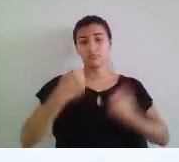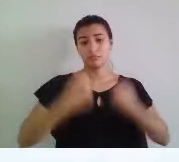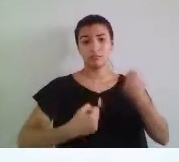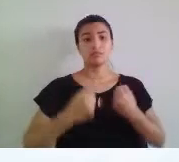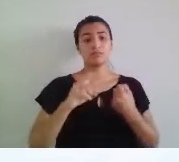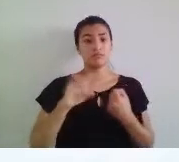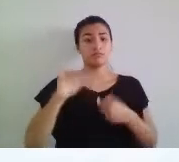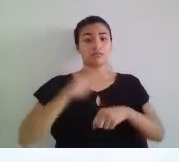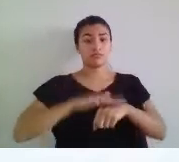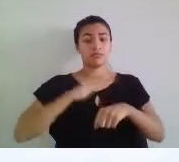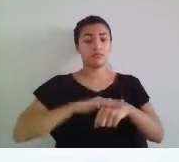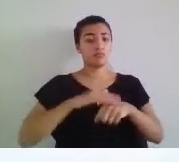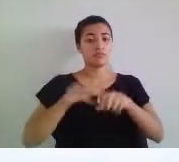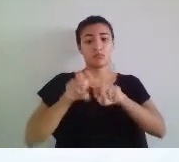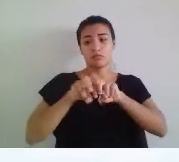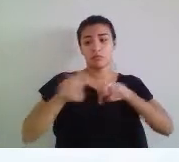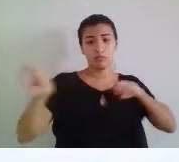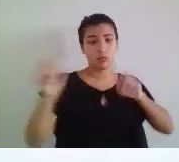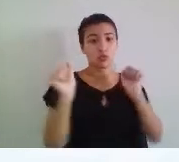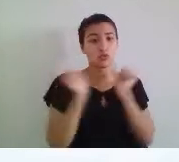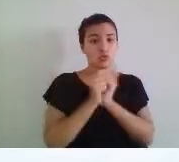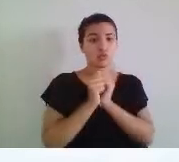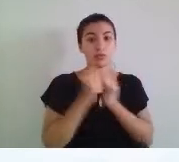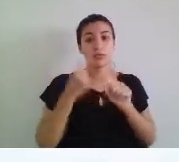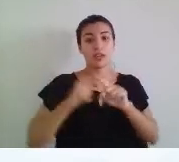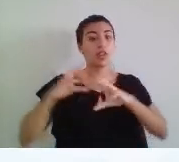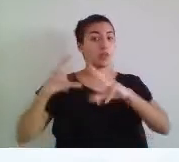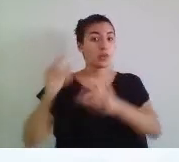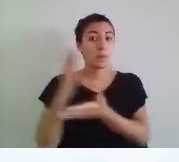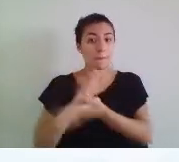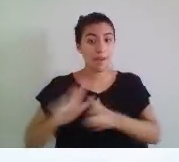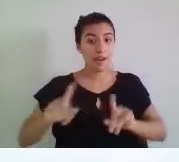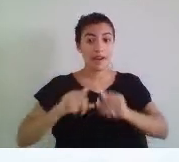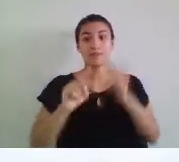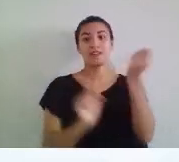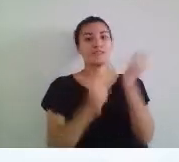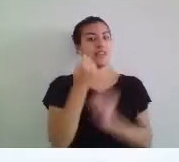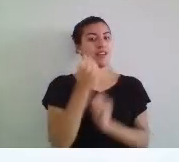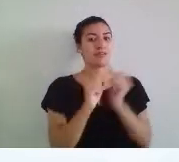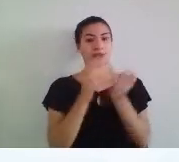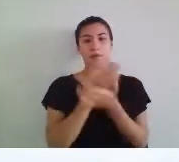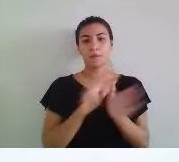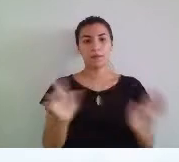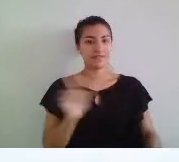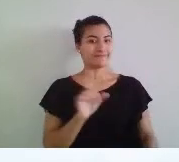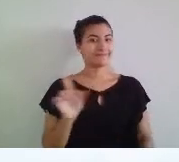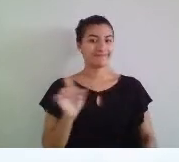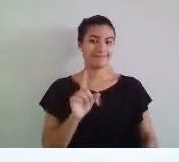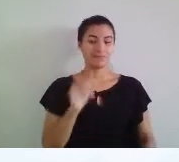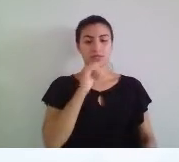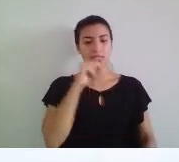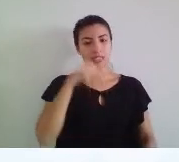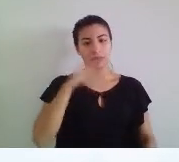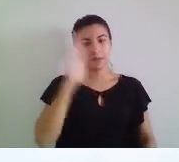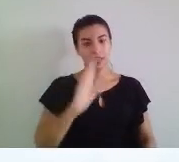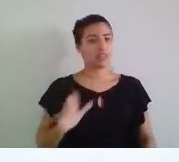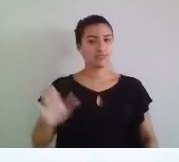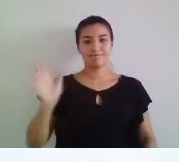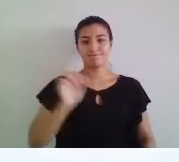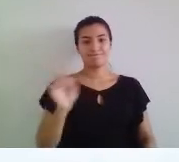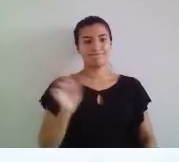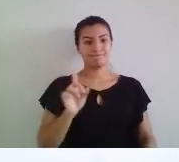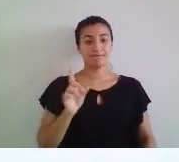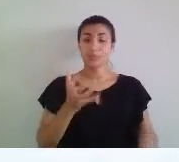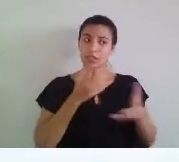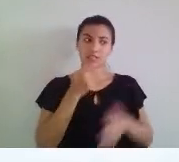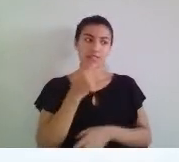linha de produção, porque tudo para, mas as linhas de produção, pelo menos aqui no Brasil, né, elas não param. Então, eu queria que você